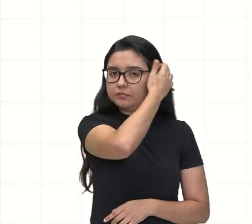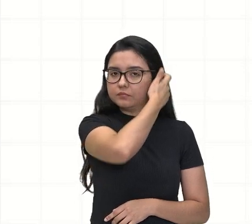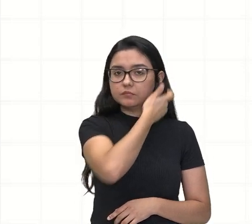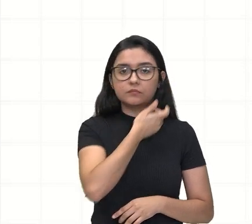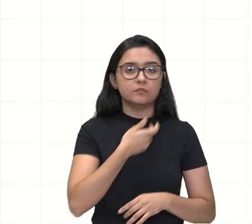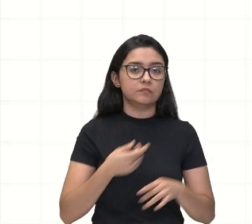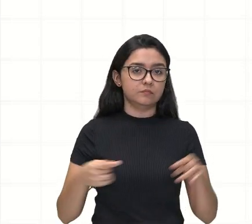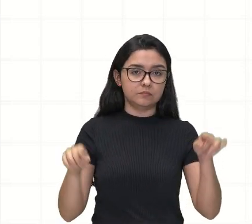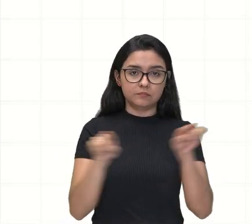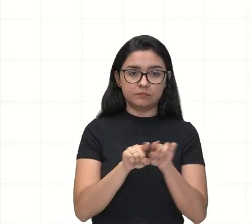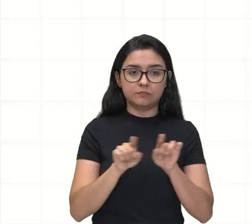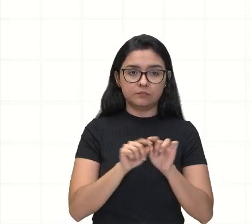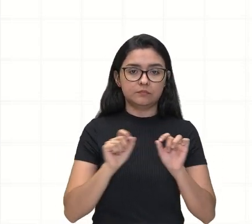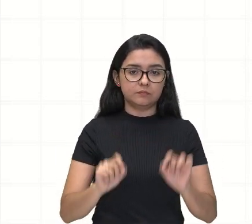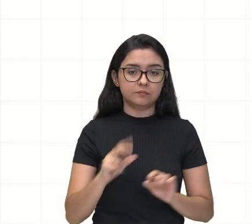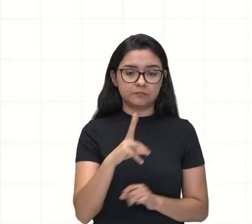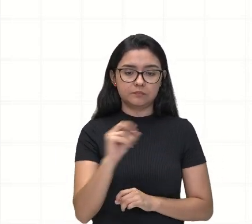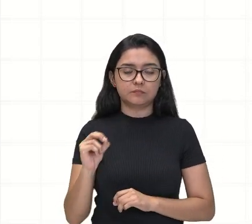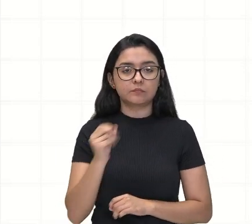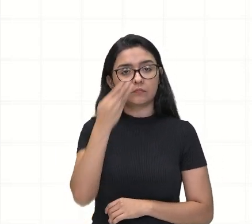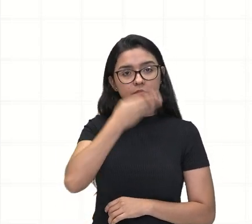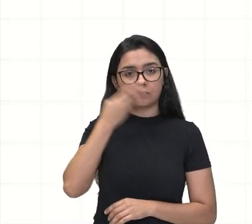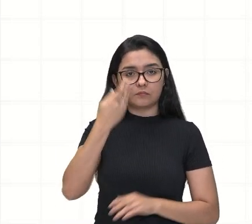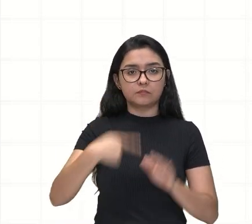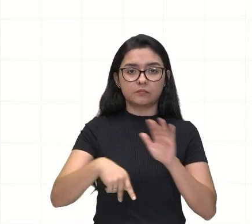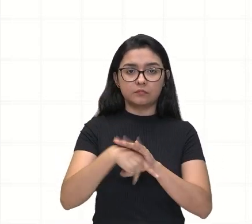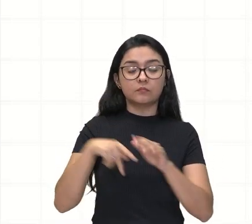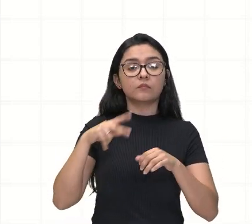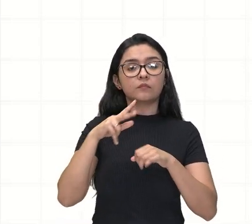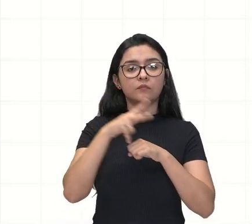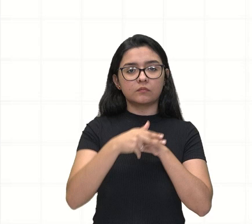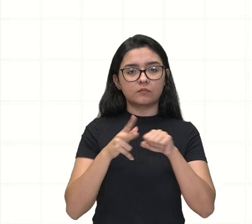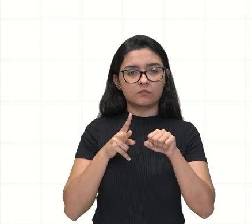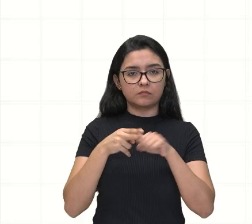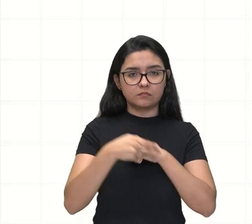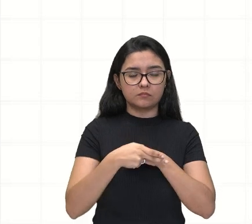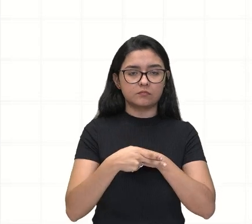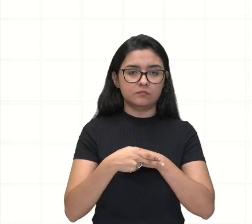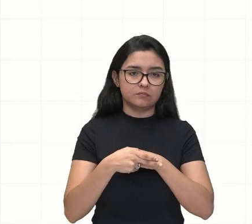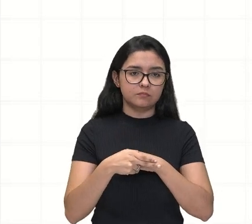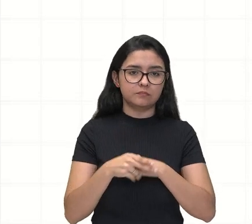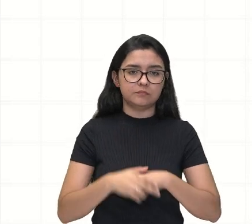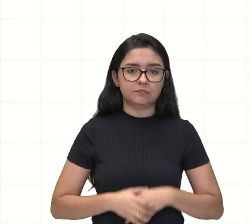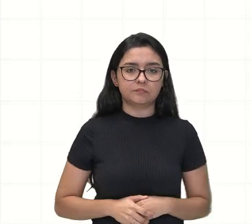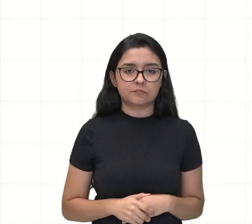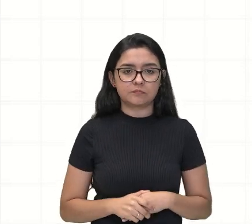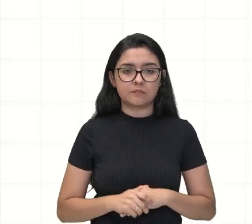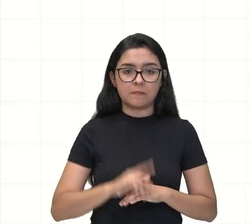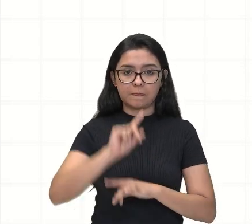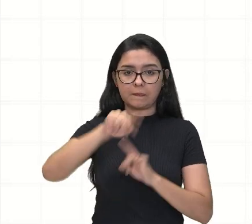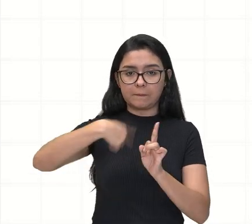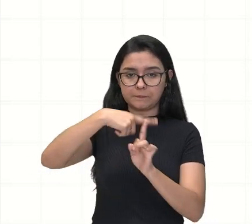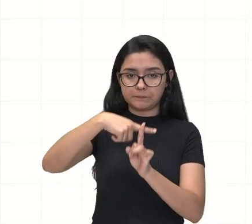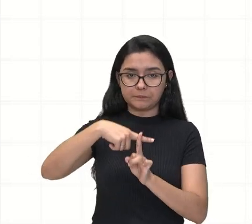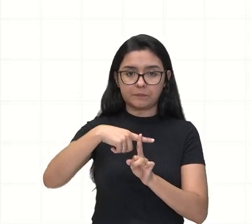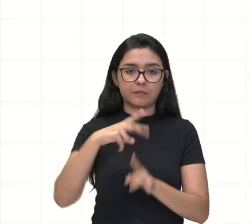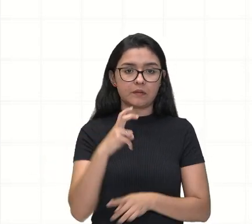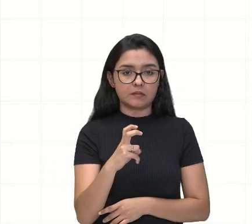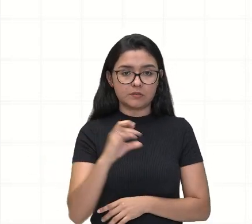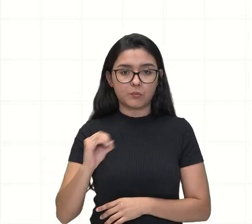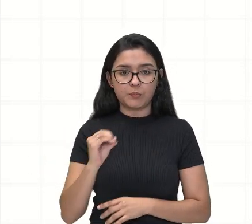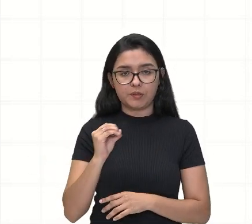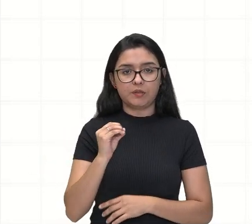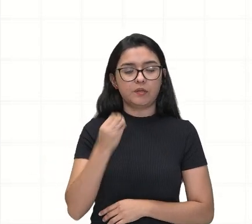E 50 doces de cupuaçu. 50 doces de cupuaçu mais 50.